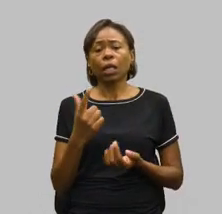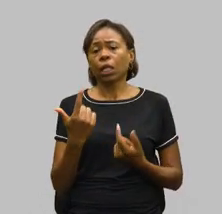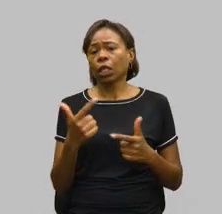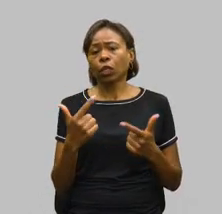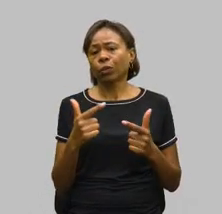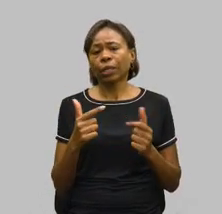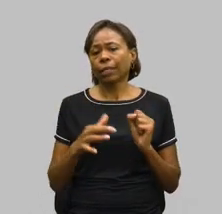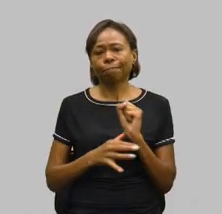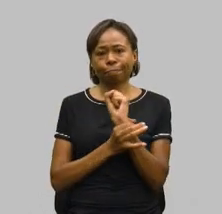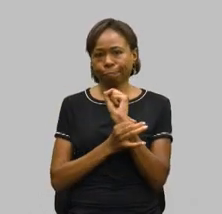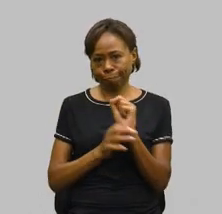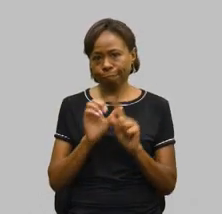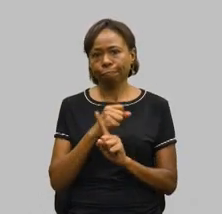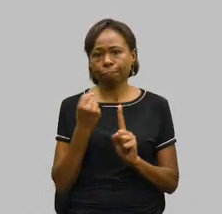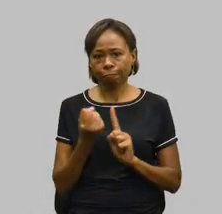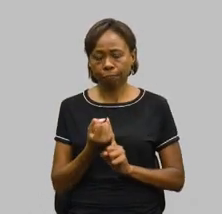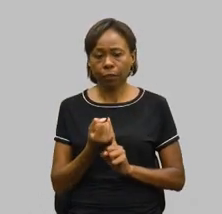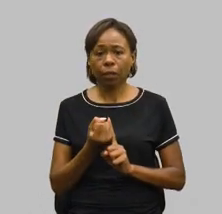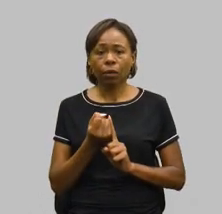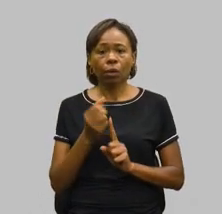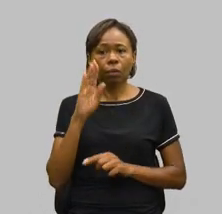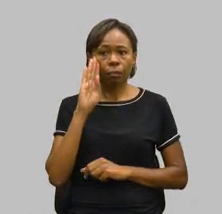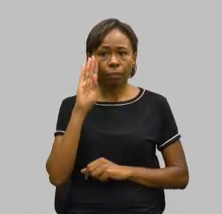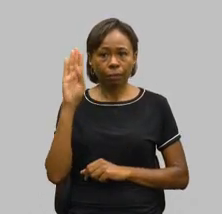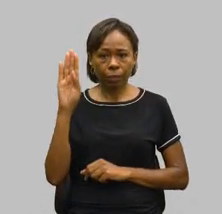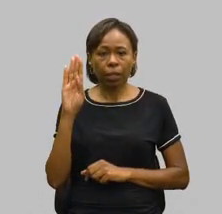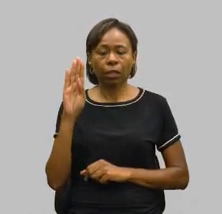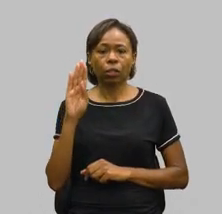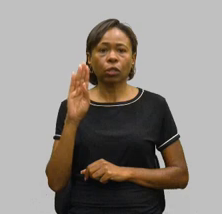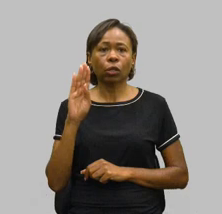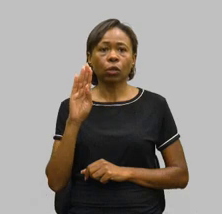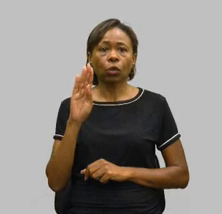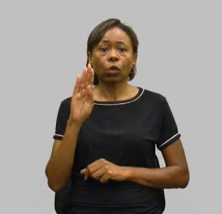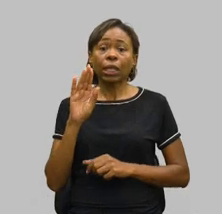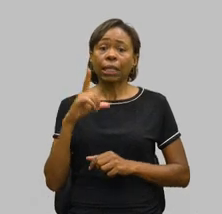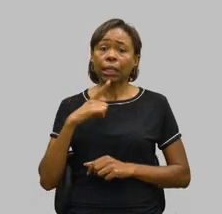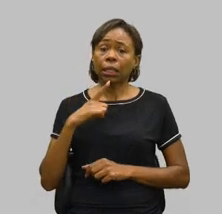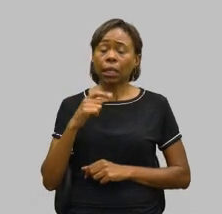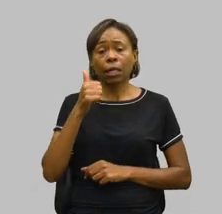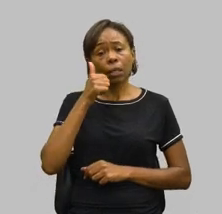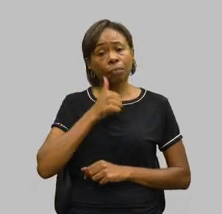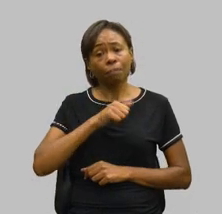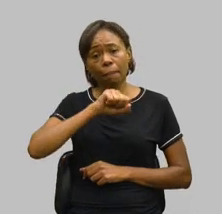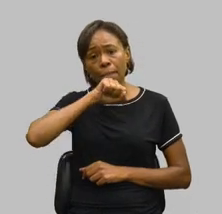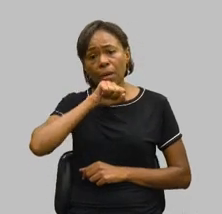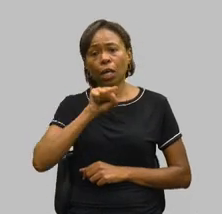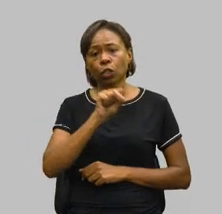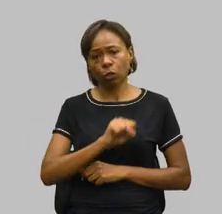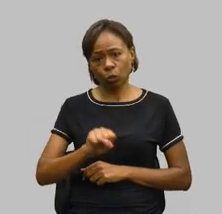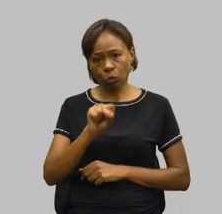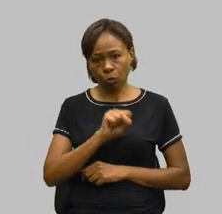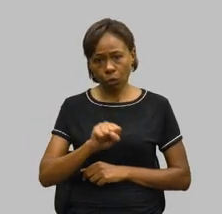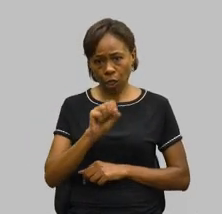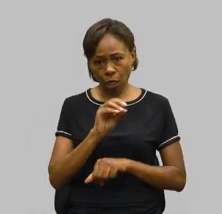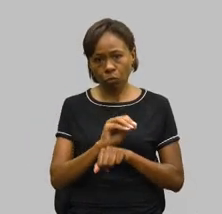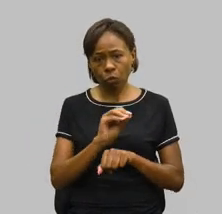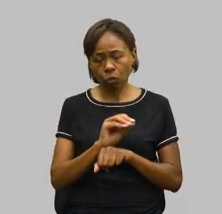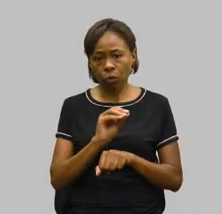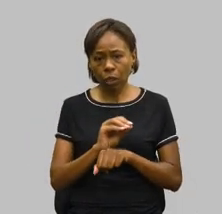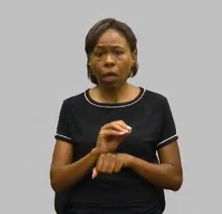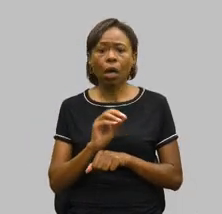social especificamente eh as lideradas por mães solo então o Estado Ele está preocupado com essas mães os